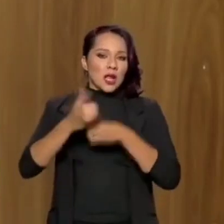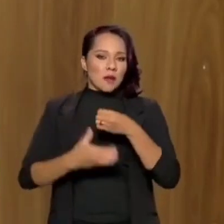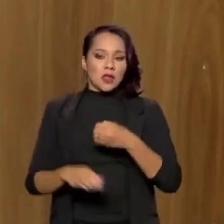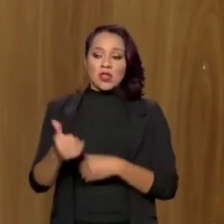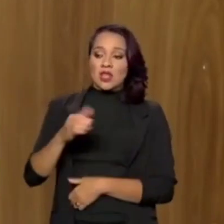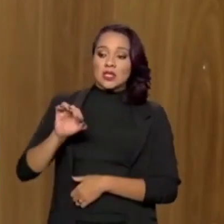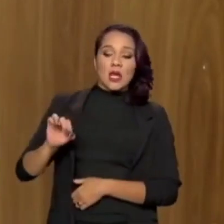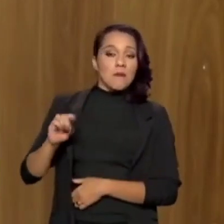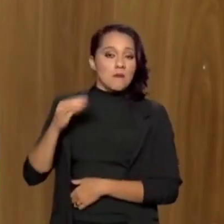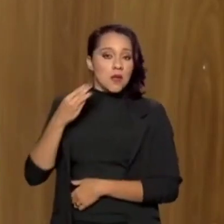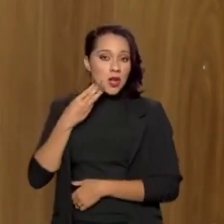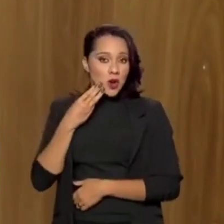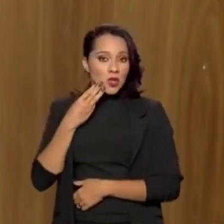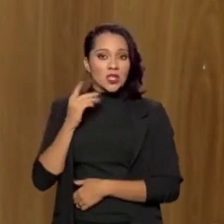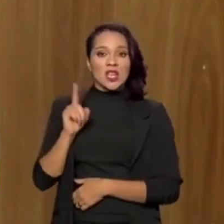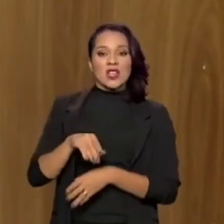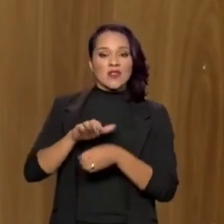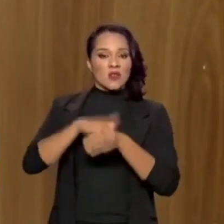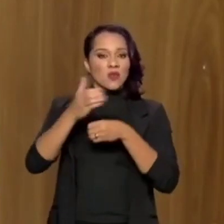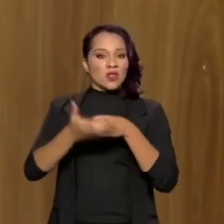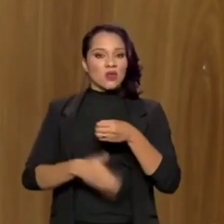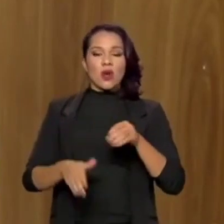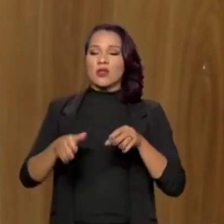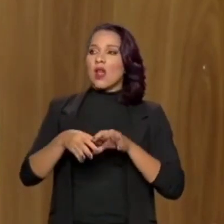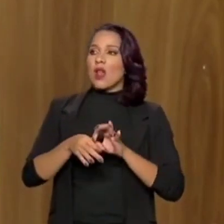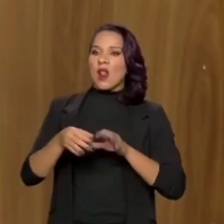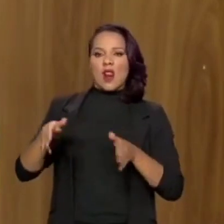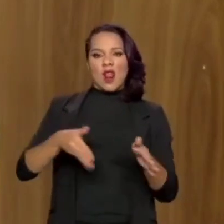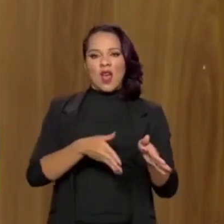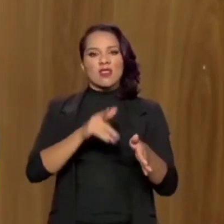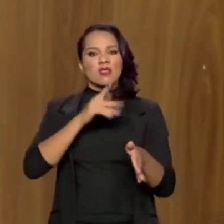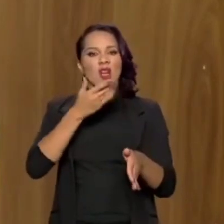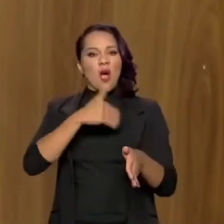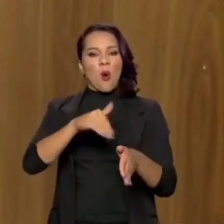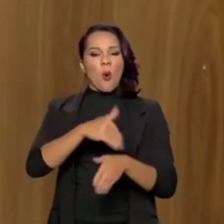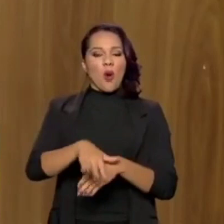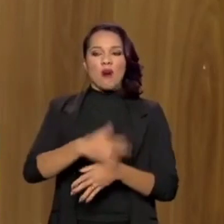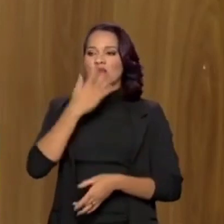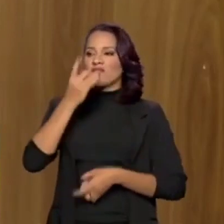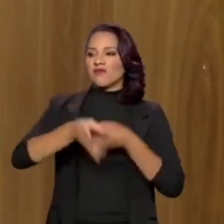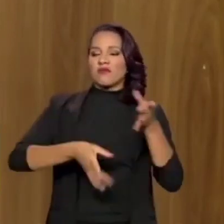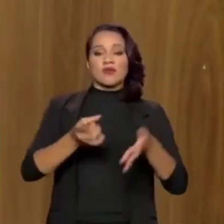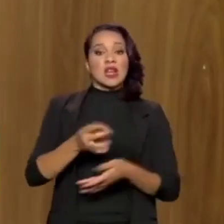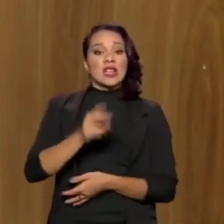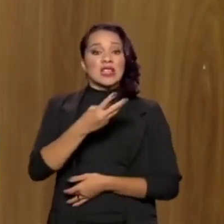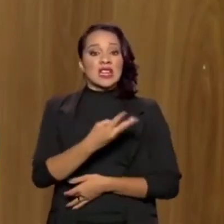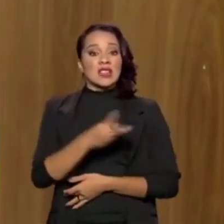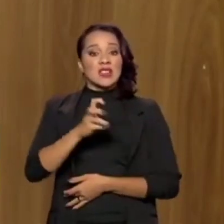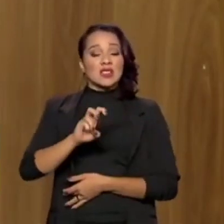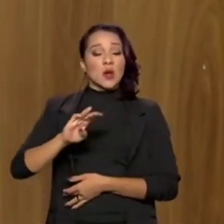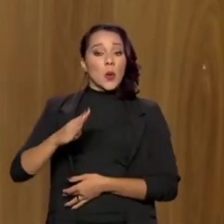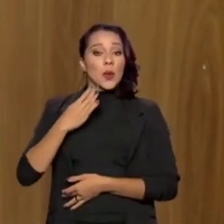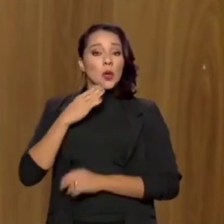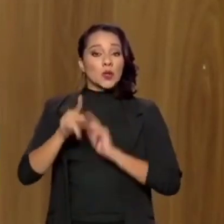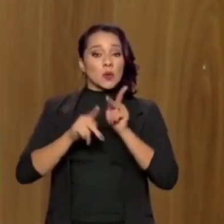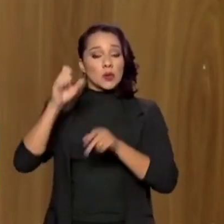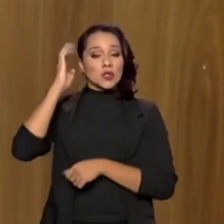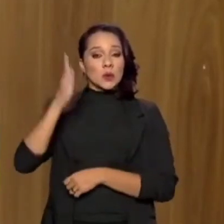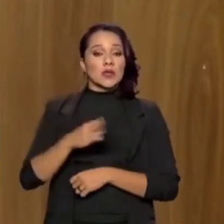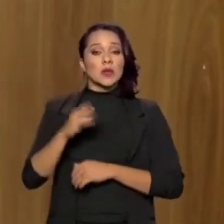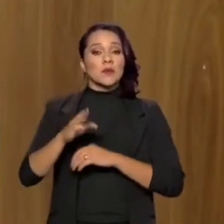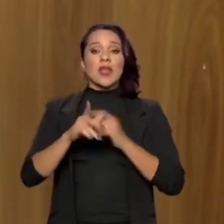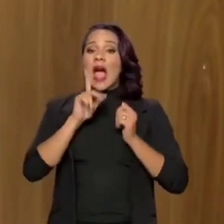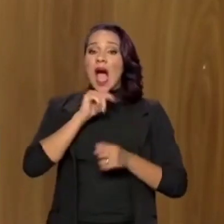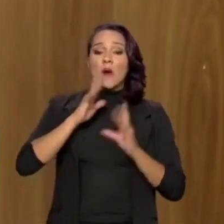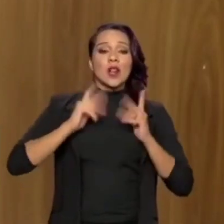milhões de brasileiros estavam com esgoto a céu aberto. 35 milhões de brasileiros sem água corrente. Então, quando você privatiza